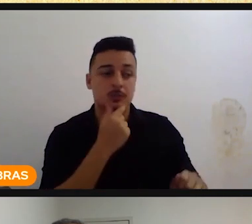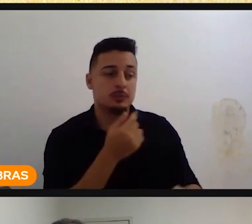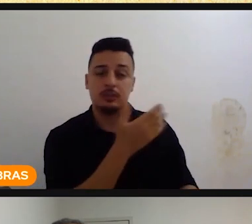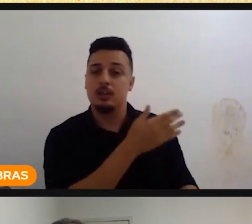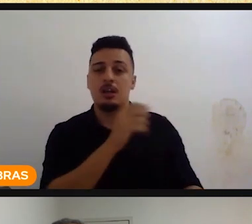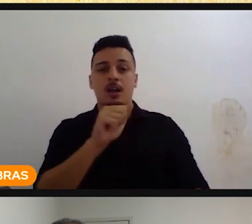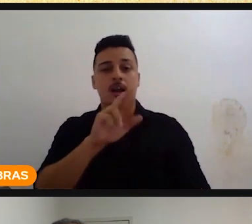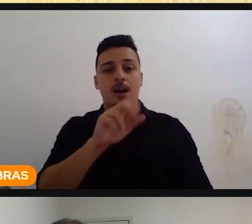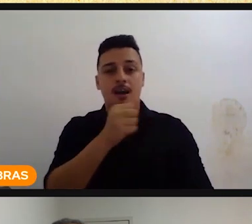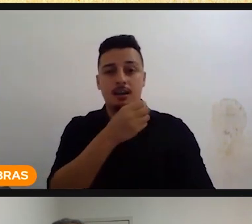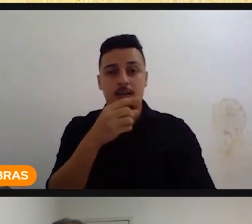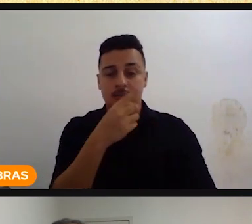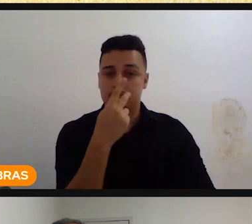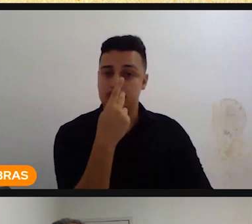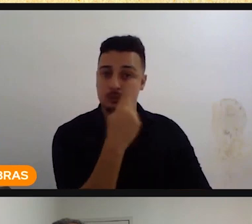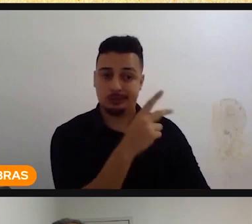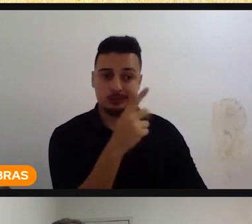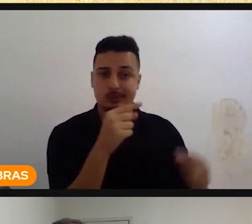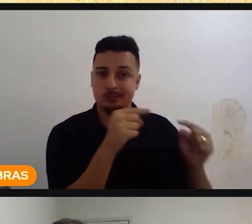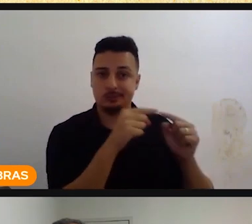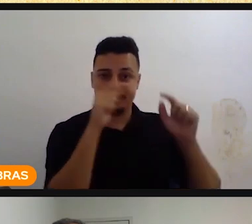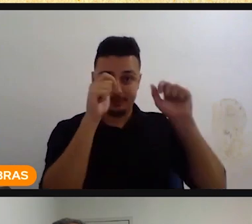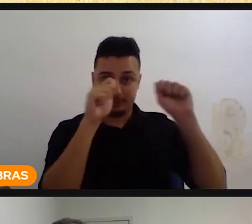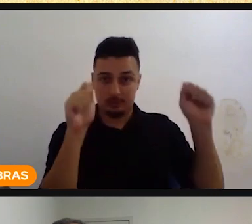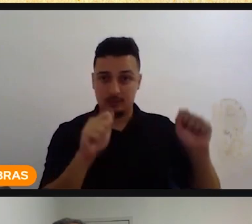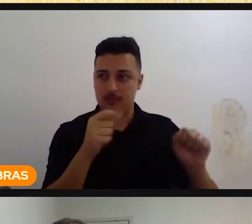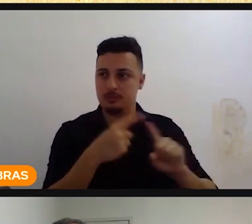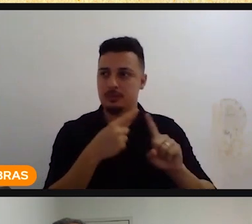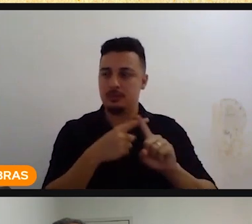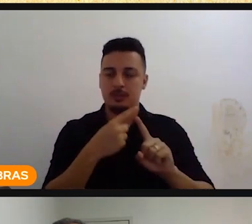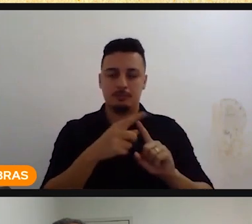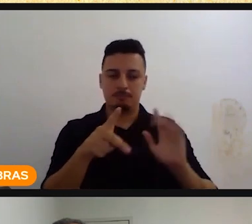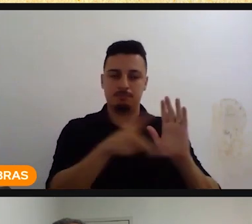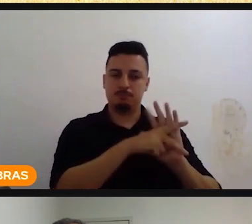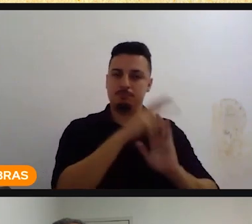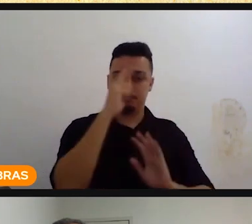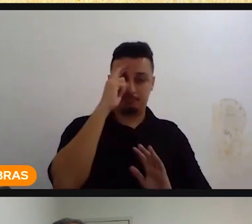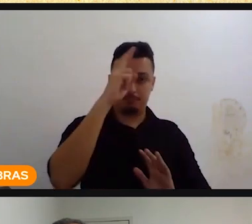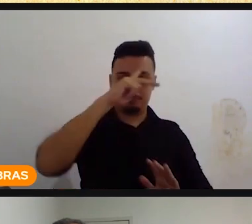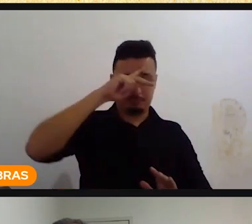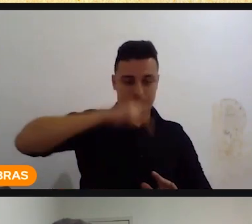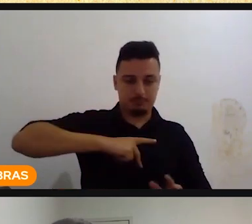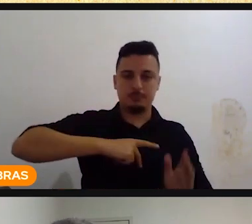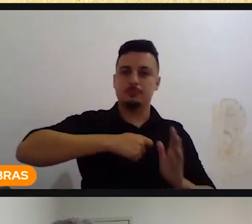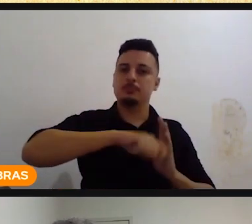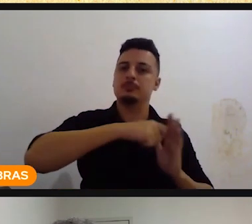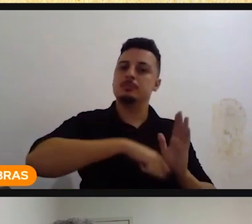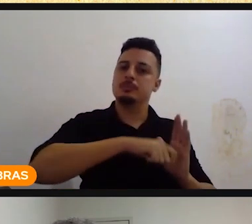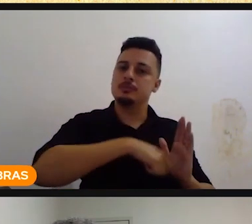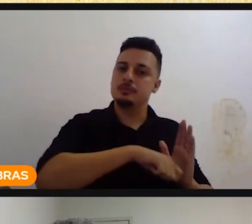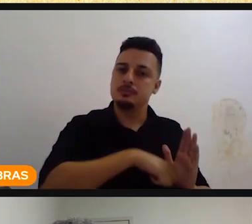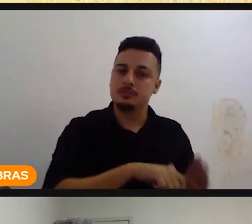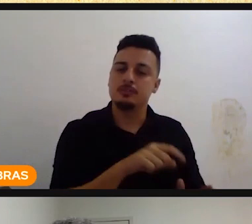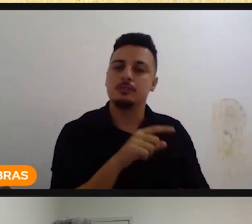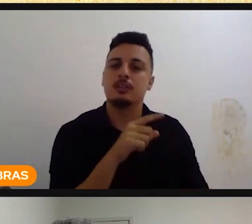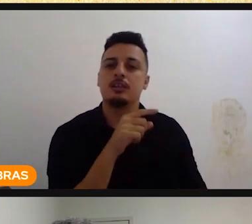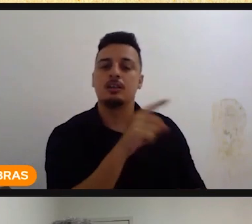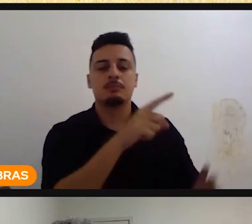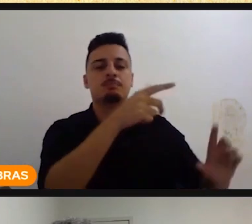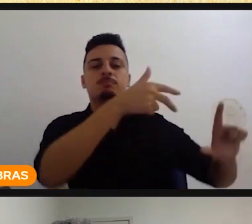trabalho de relevância artística, com um olhar mais autoral, e foi a única animação até